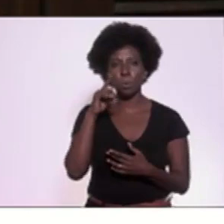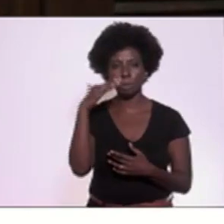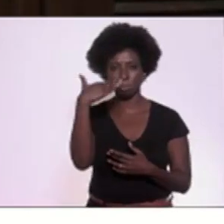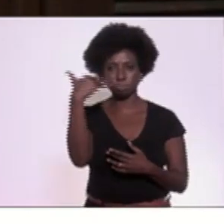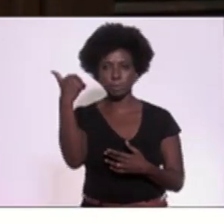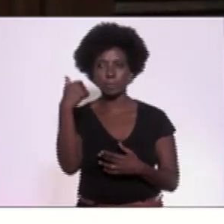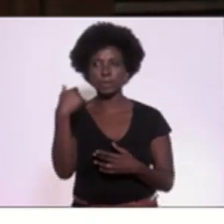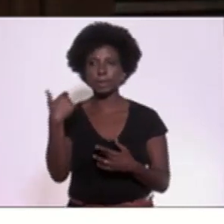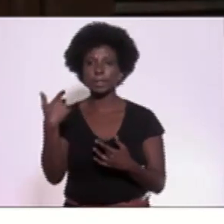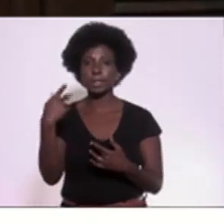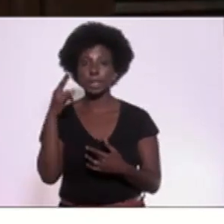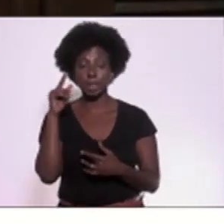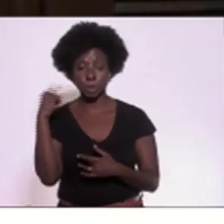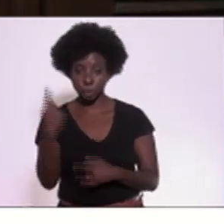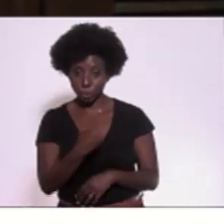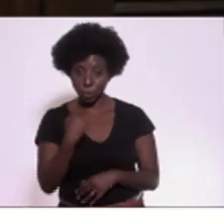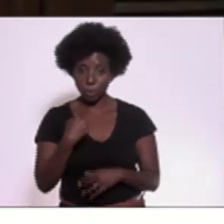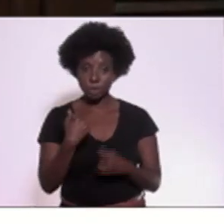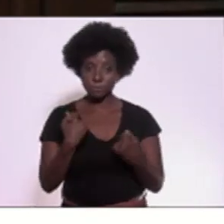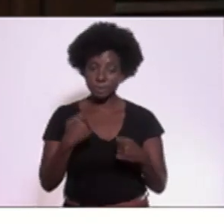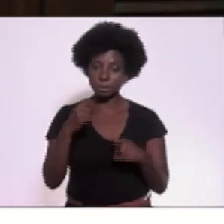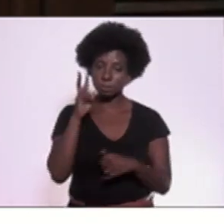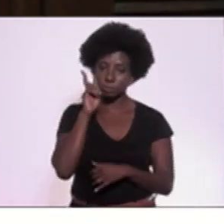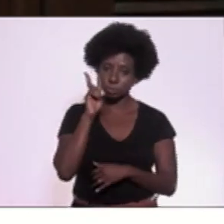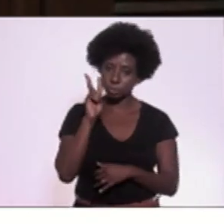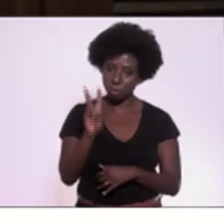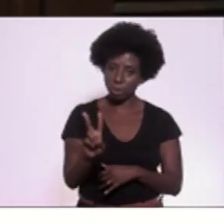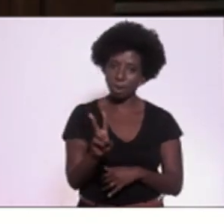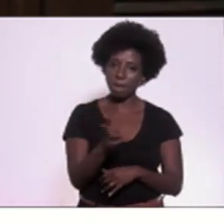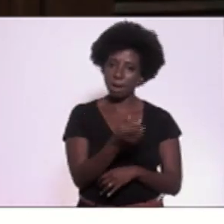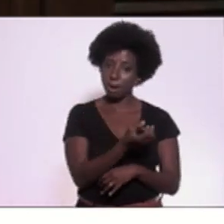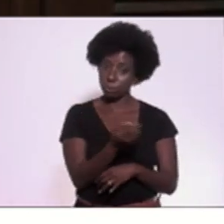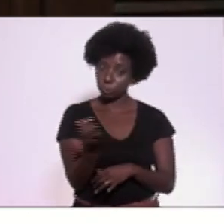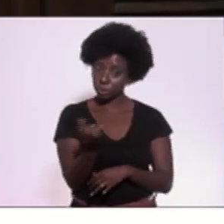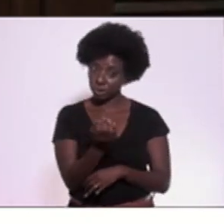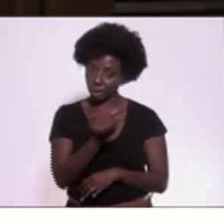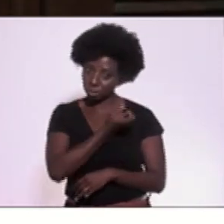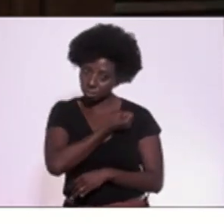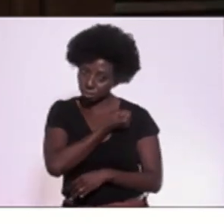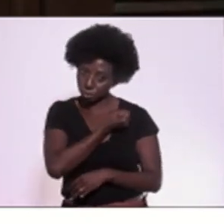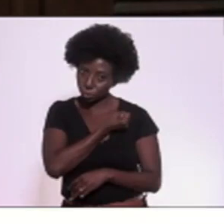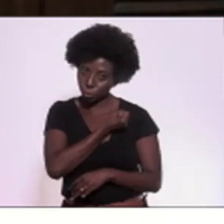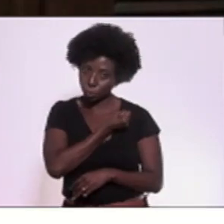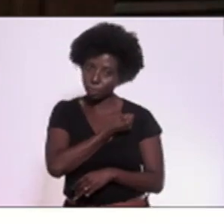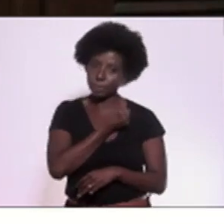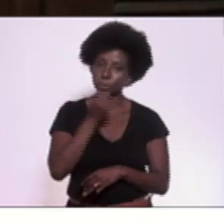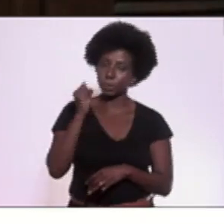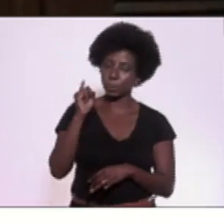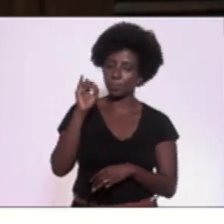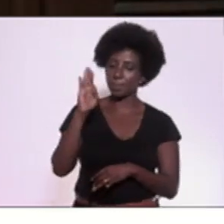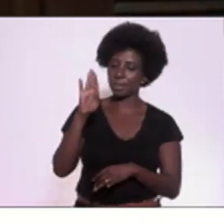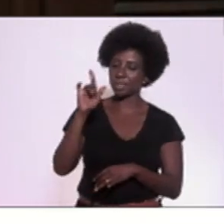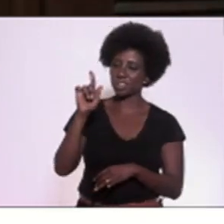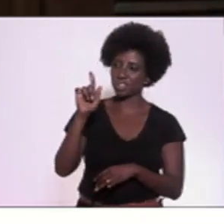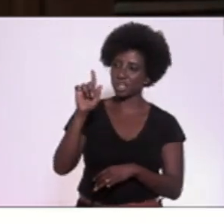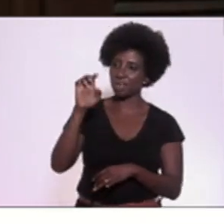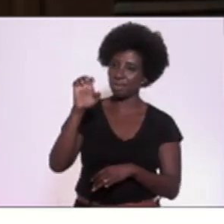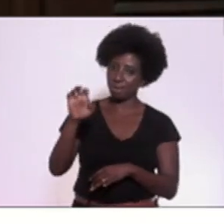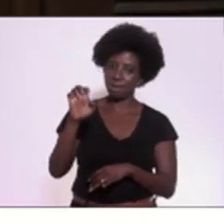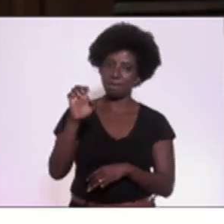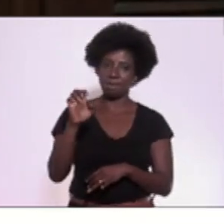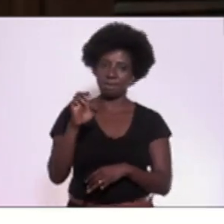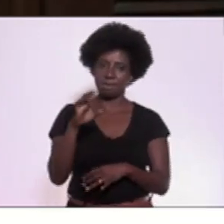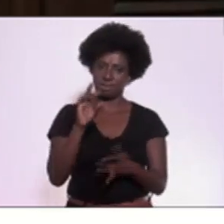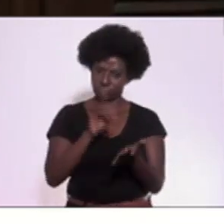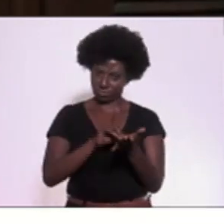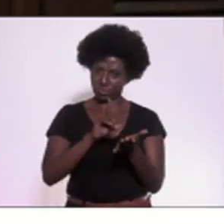gente precisa de fato olhar para esses números, a gente tem certeza que o IBGE é uma das instituições mais sérias